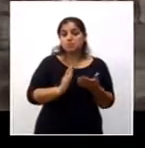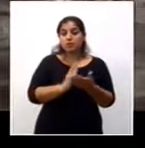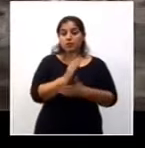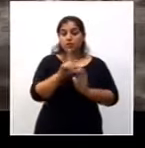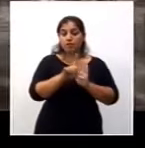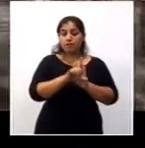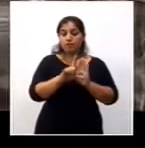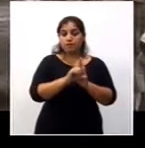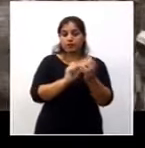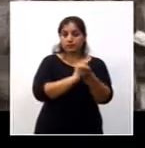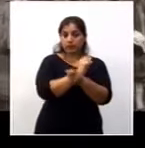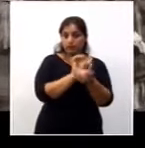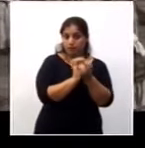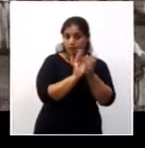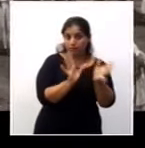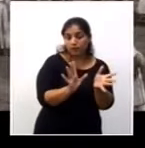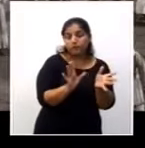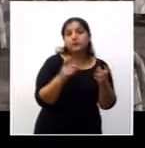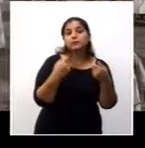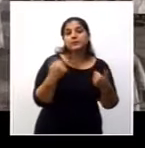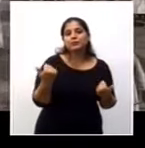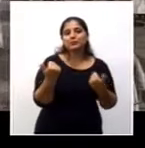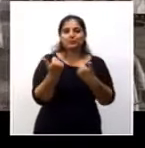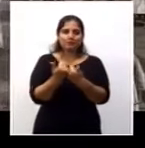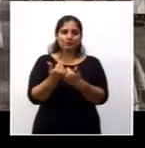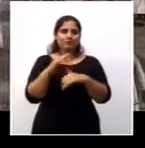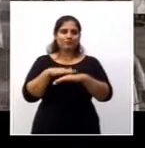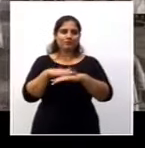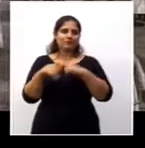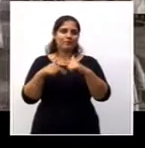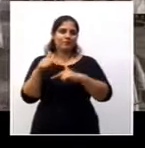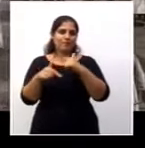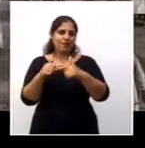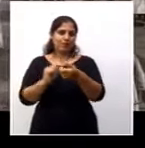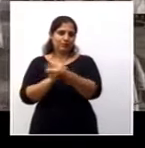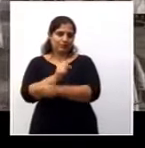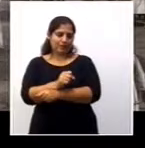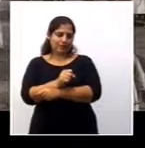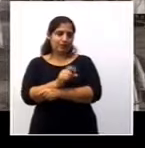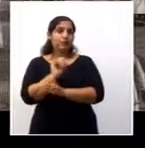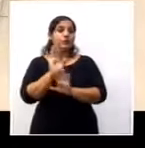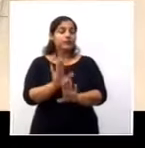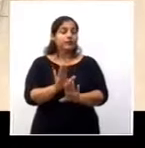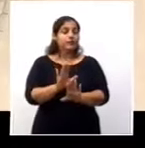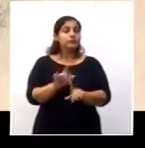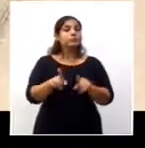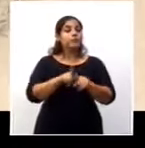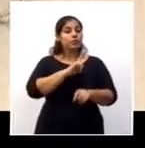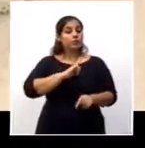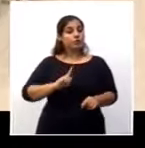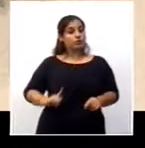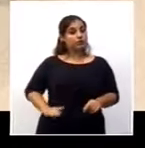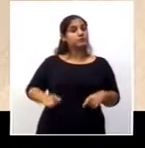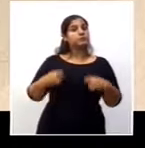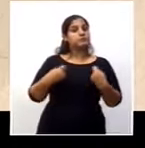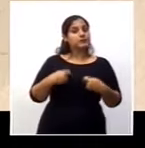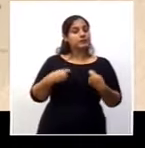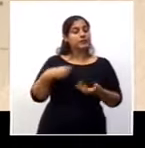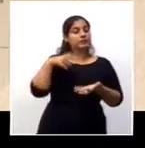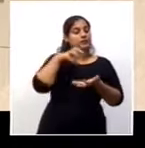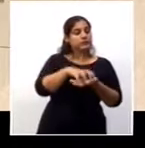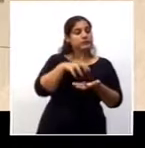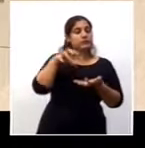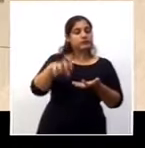Lei Áurea, era necessário substituir a mão de obra escrava. Além disso, o governo precisava colonizar